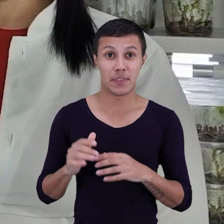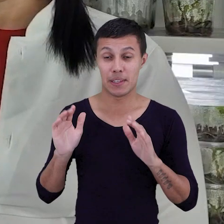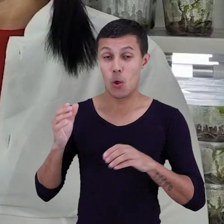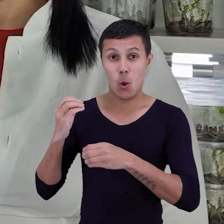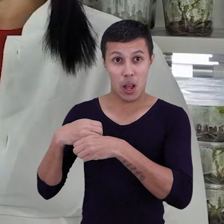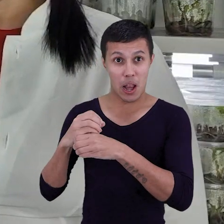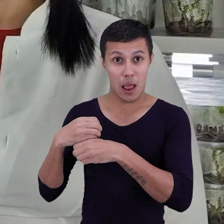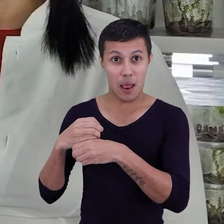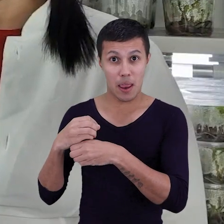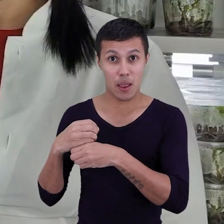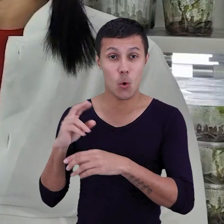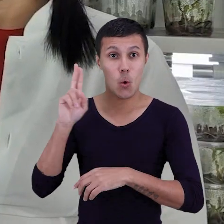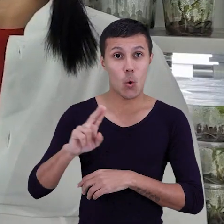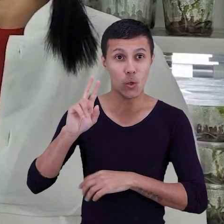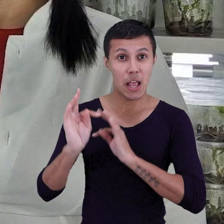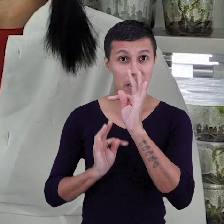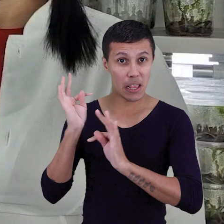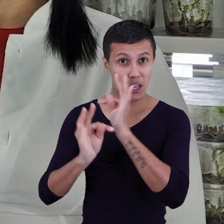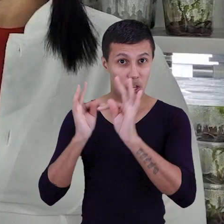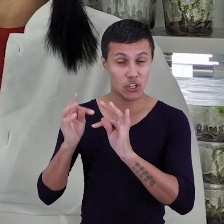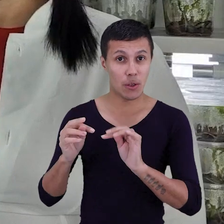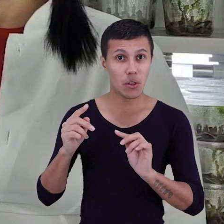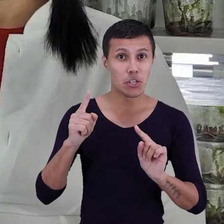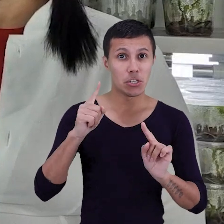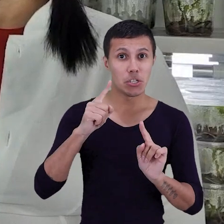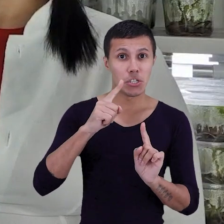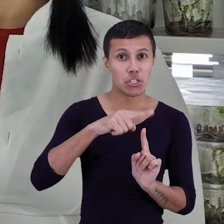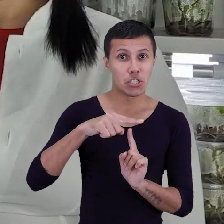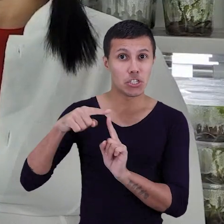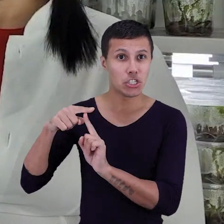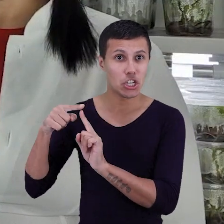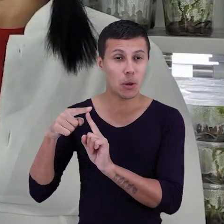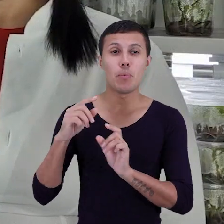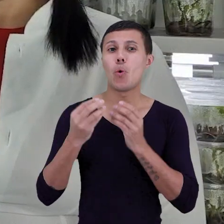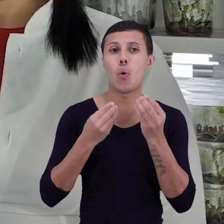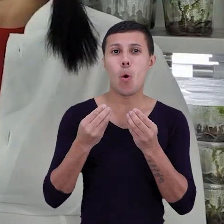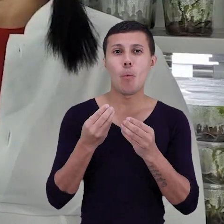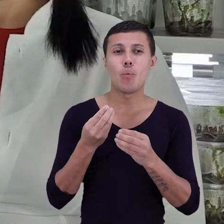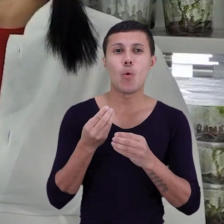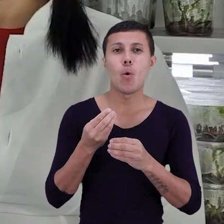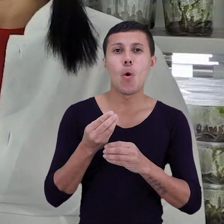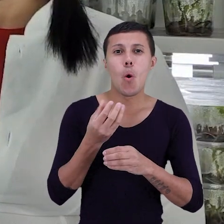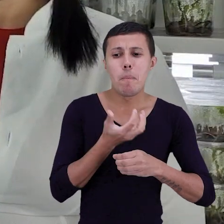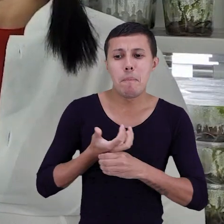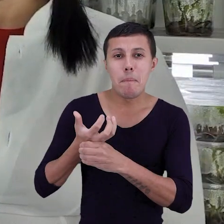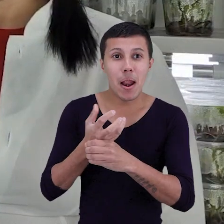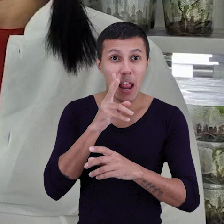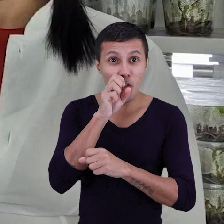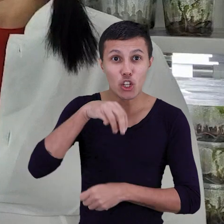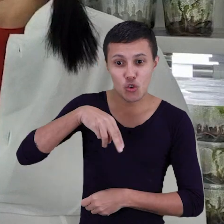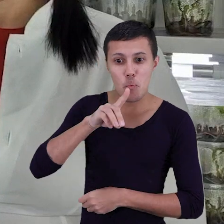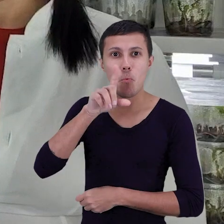trabalha com uma biotecnologia, né? Um tipo de propagação de mudas de forma vegetativa, mas que